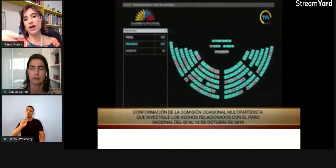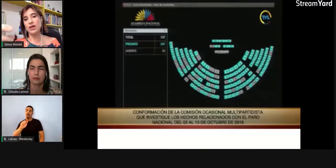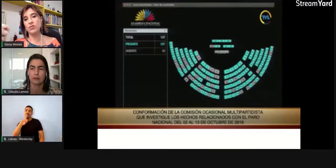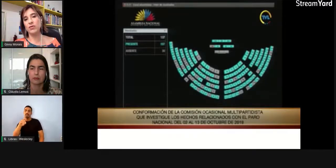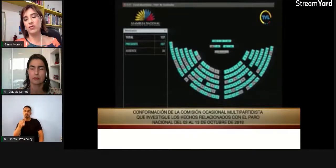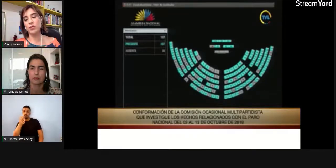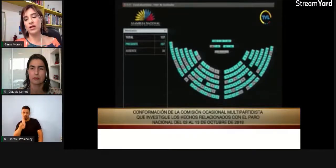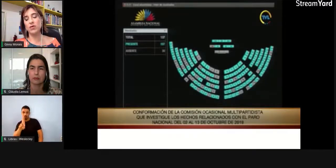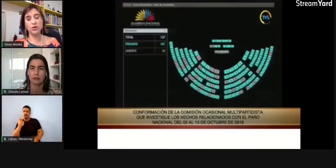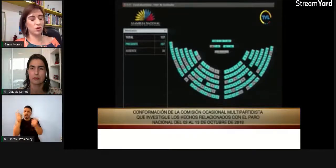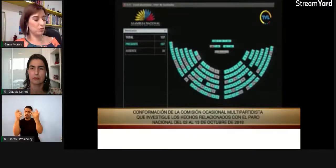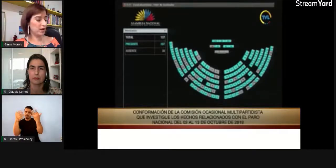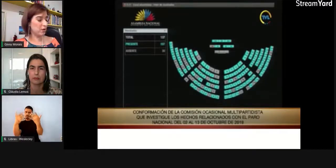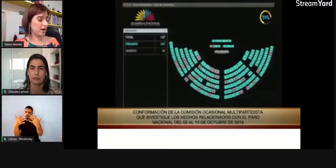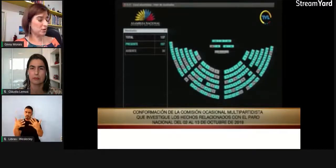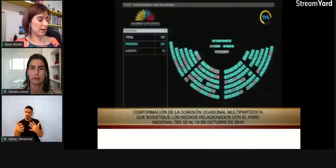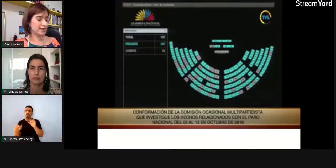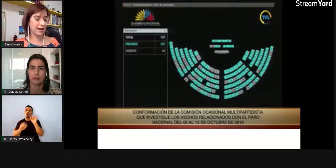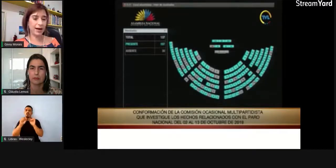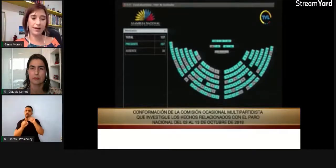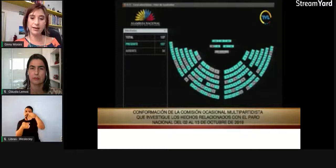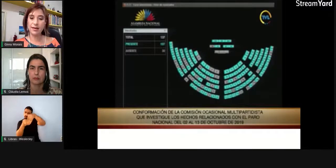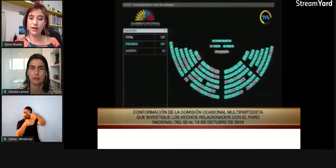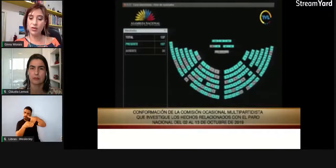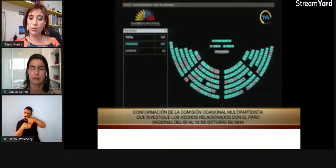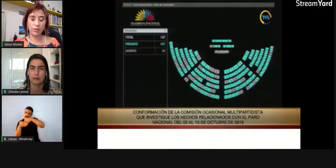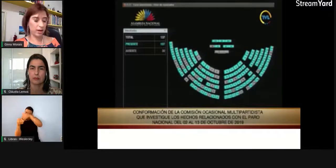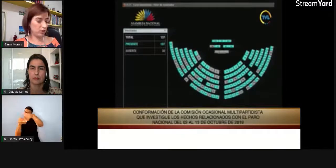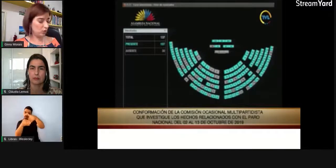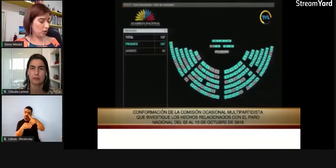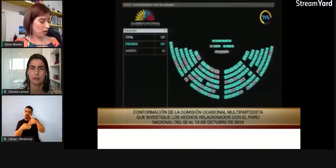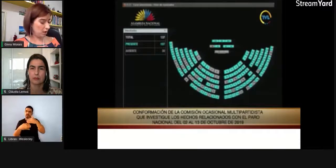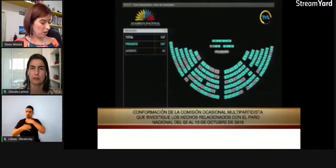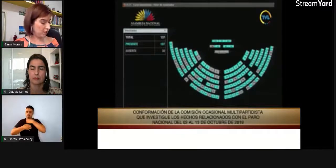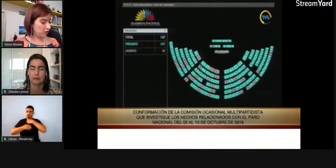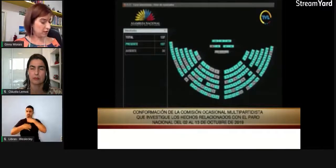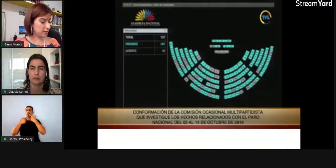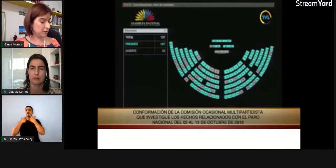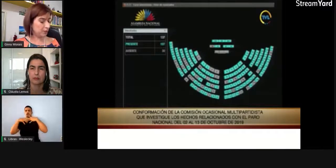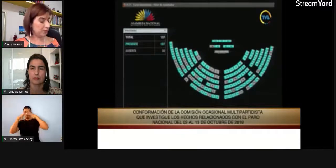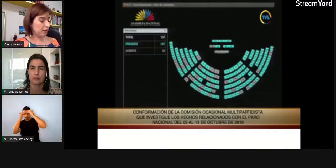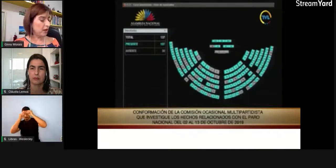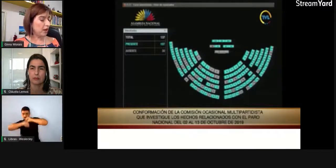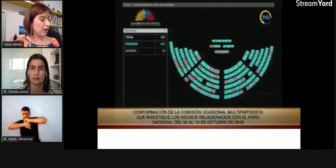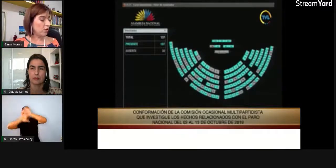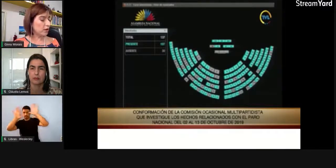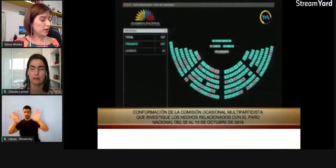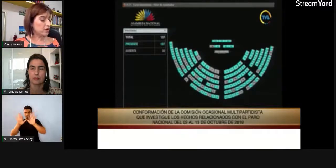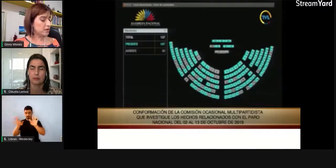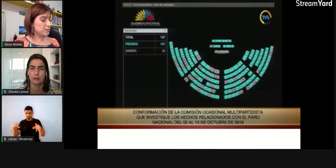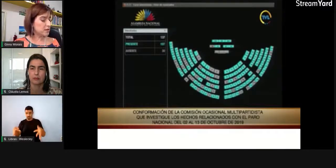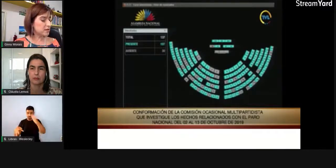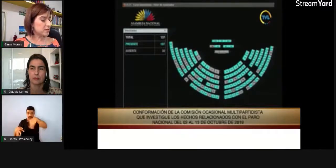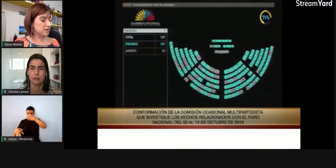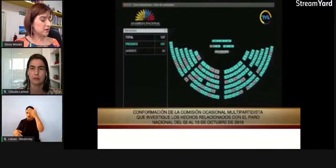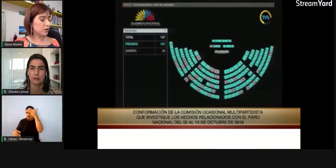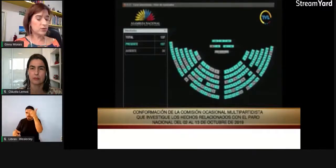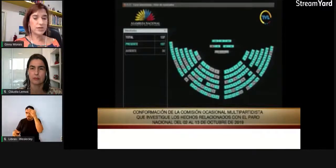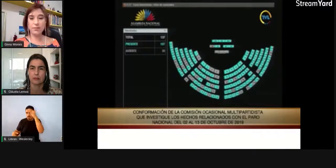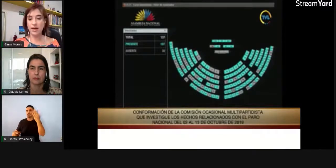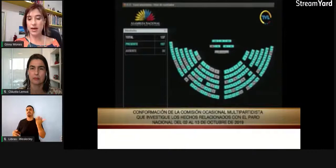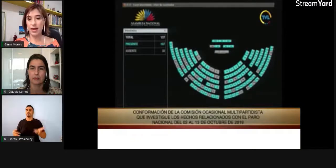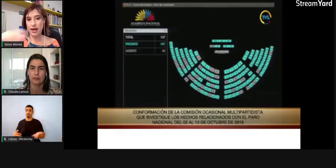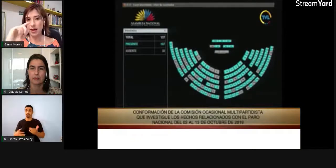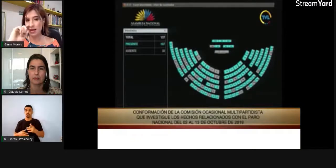votado em uma linguagem mais clara no momento da votação. O que vocês